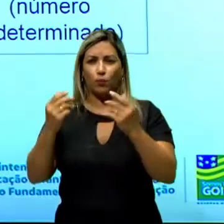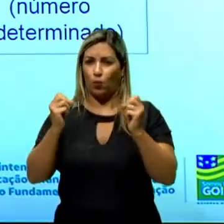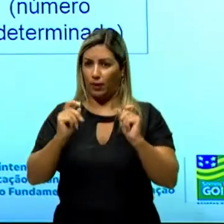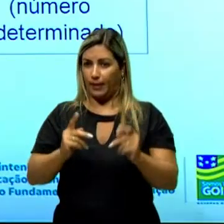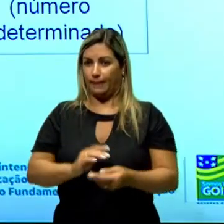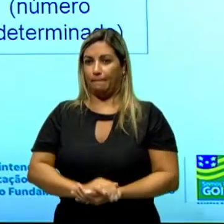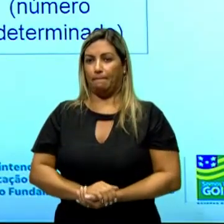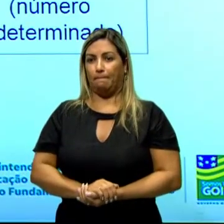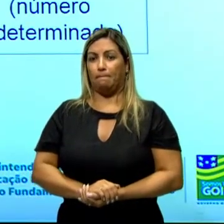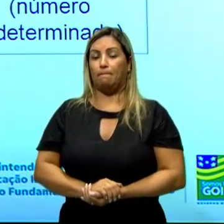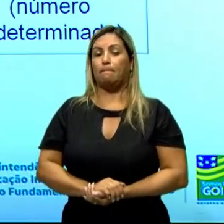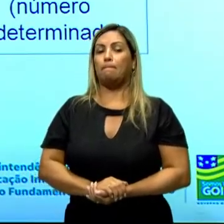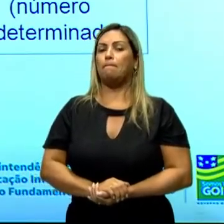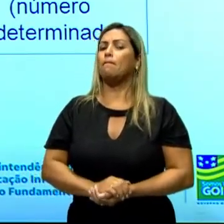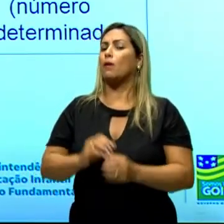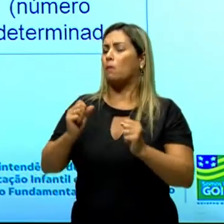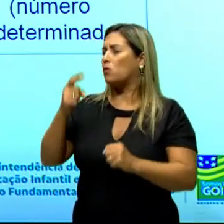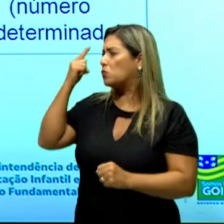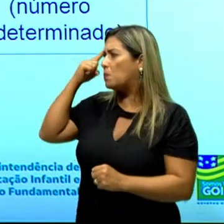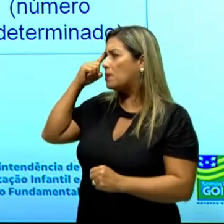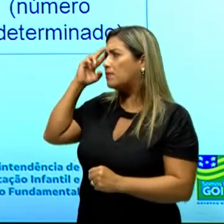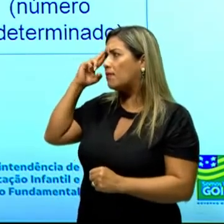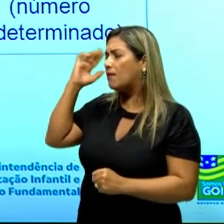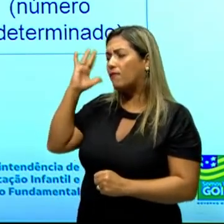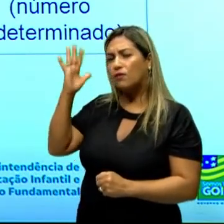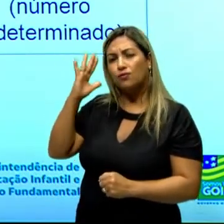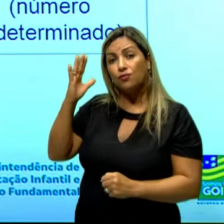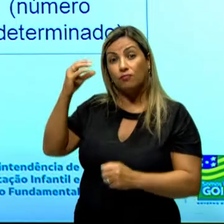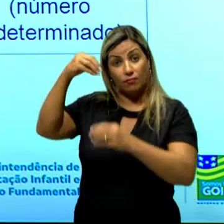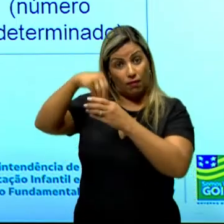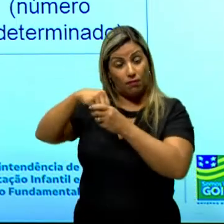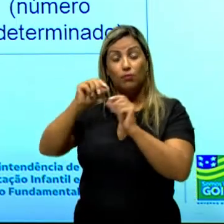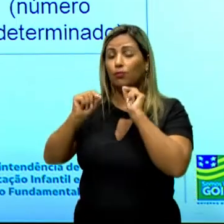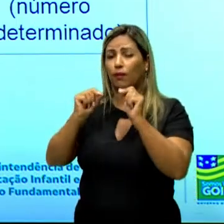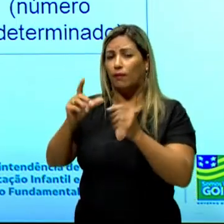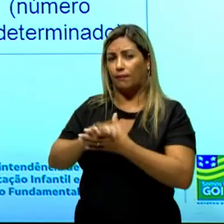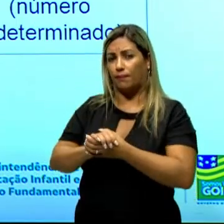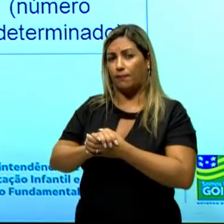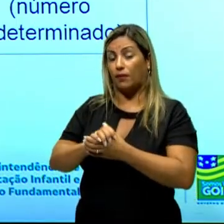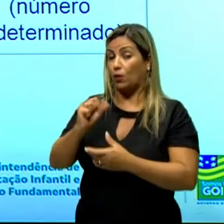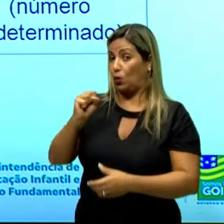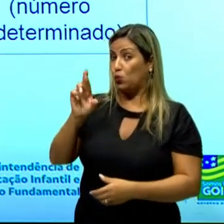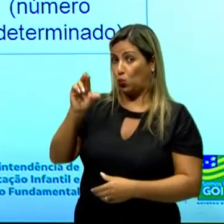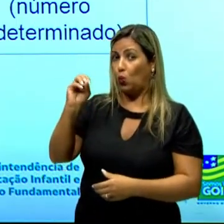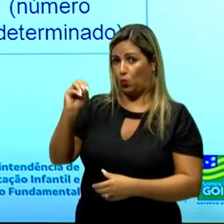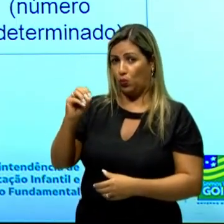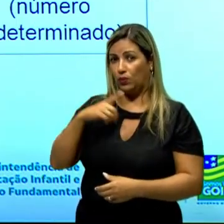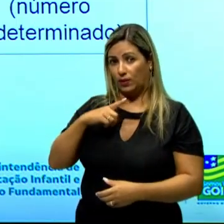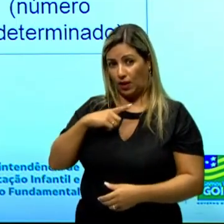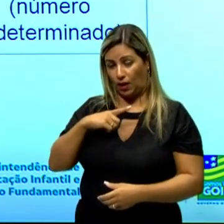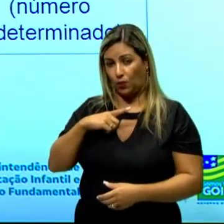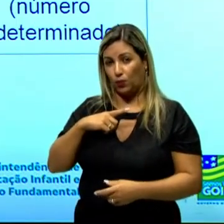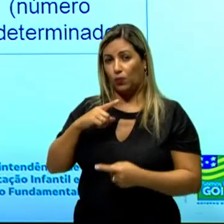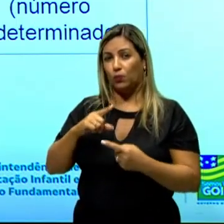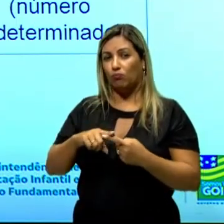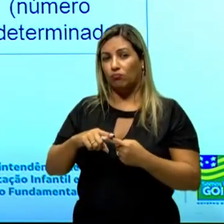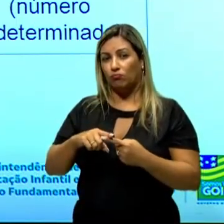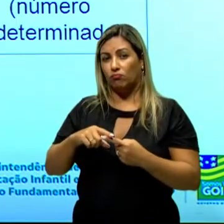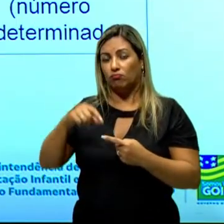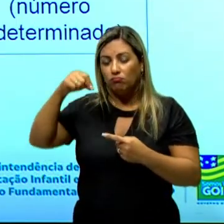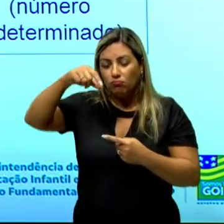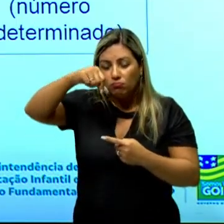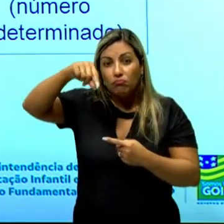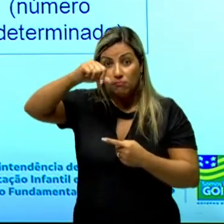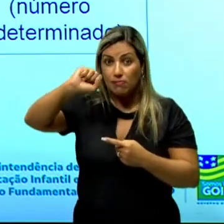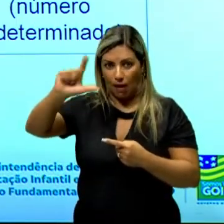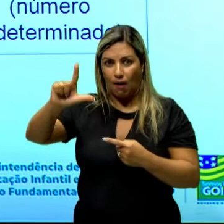Tranquilo. Além disso, eu posso pensar na sua composição. Veja só, no soro fisiológico, eu tenho algumas gramas